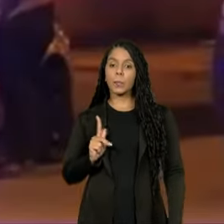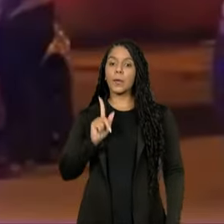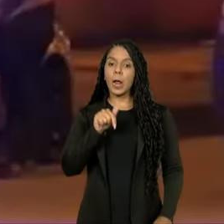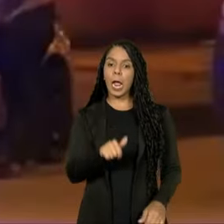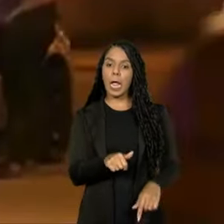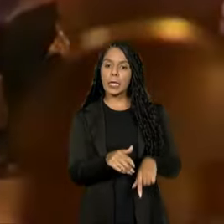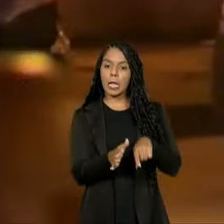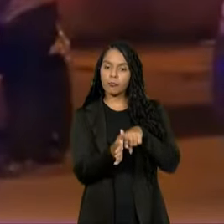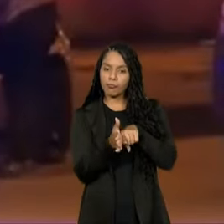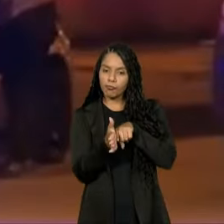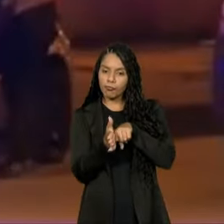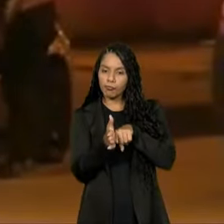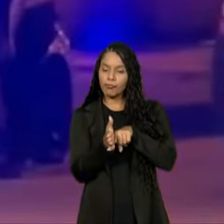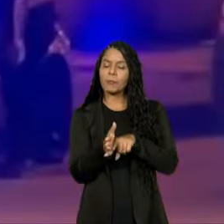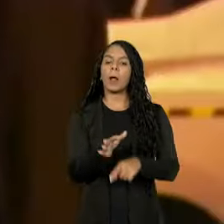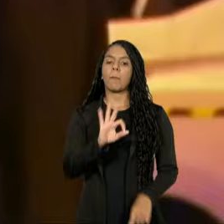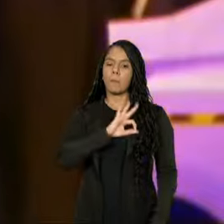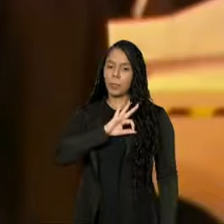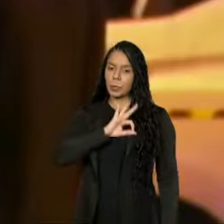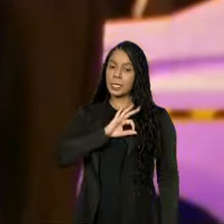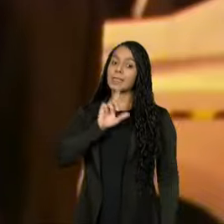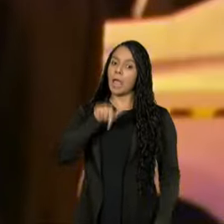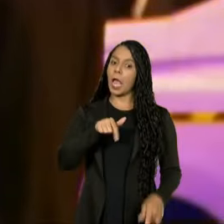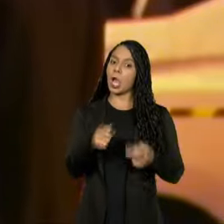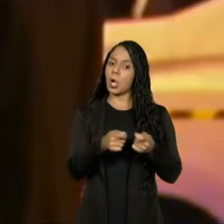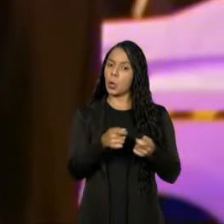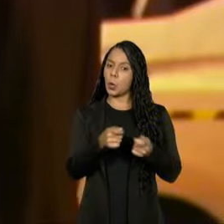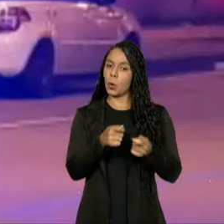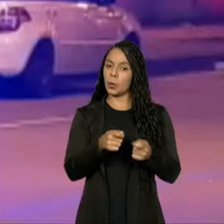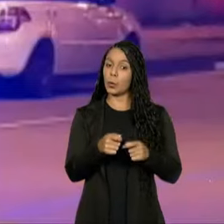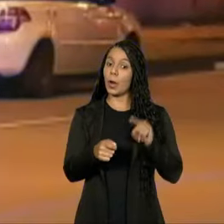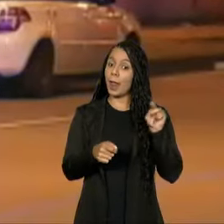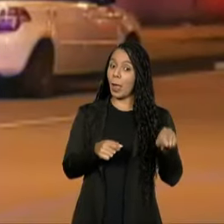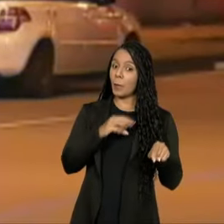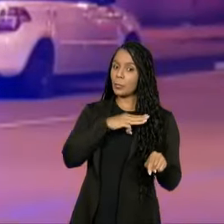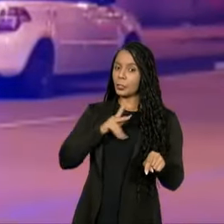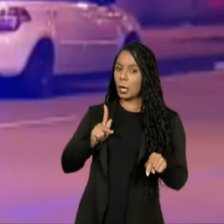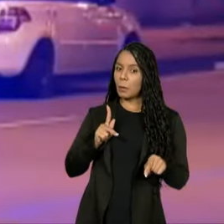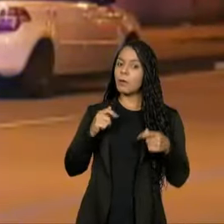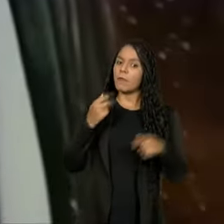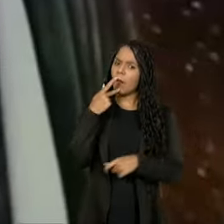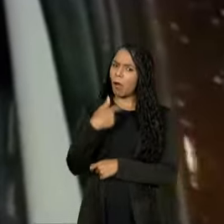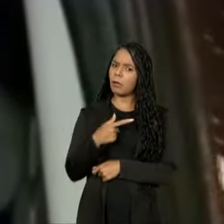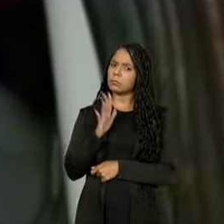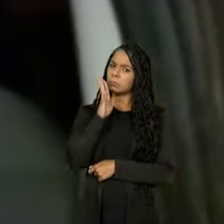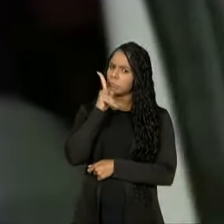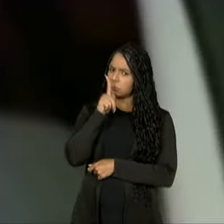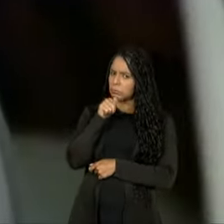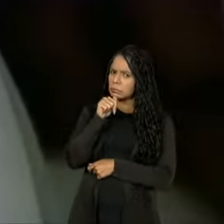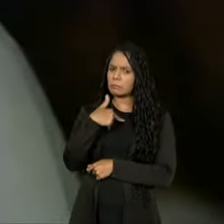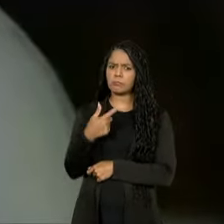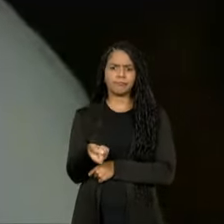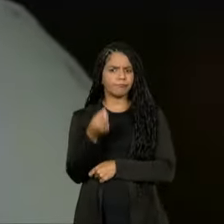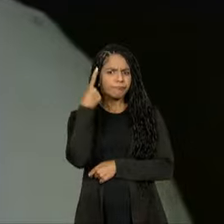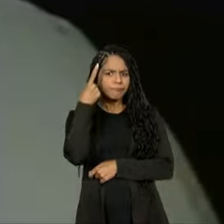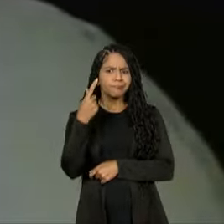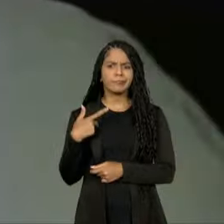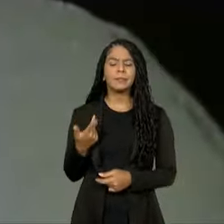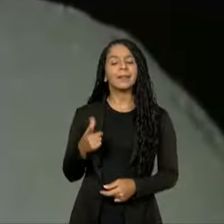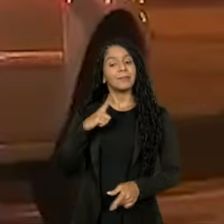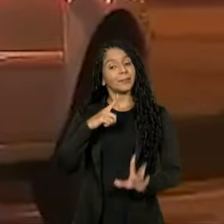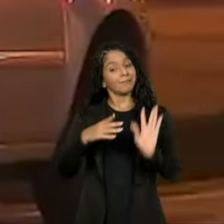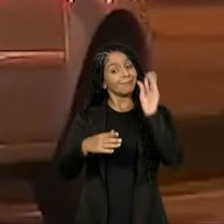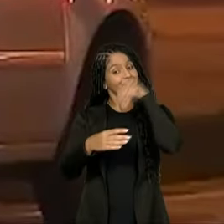policia a polícia. É quem monitora. Ele quem controla é que devia ter dito, está esquisito, está passando muito tempo. Mas tem gente